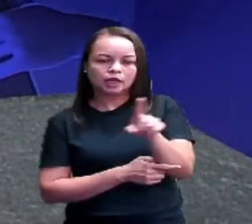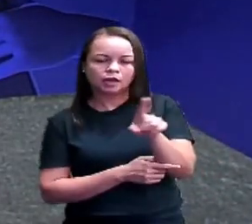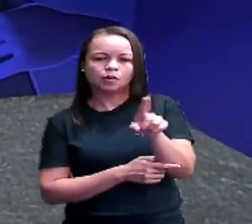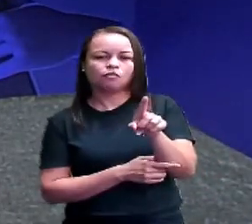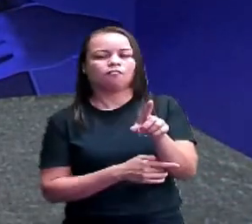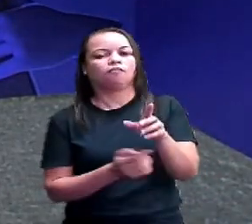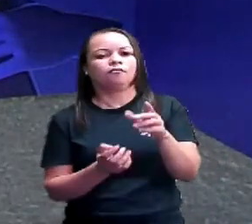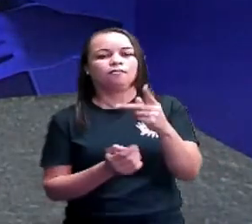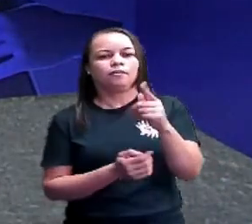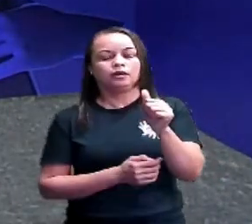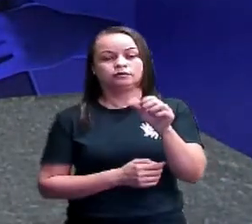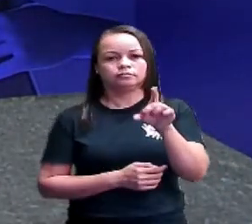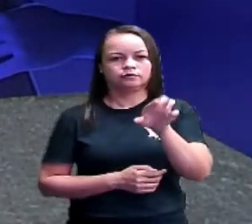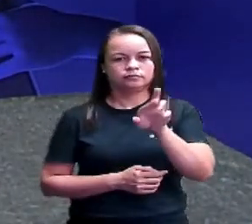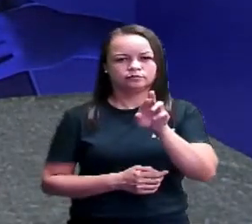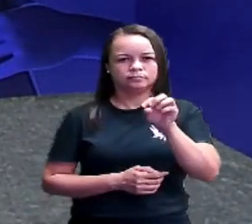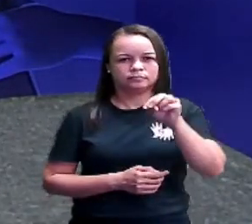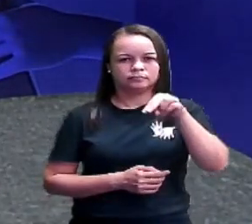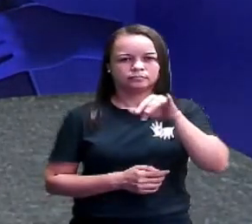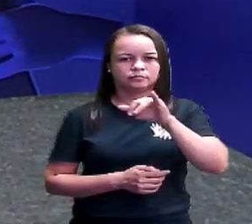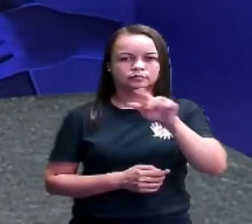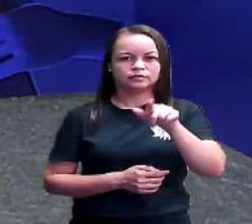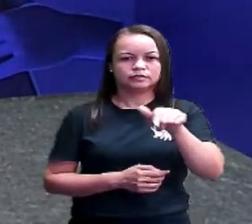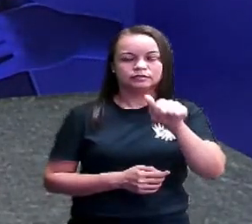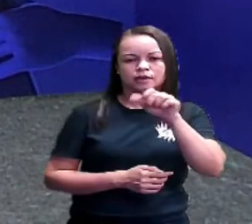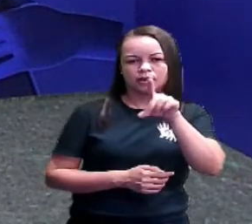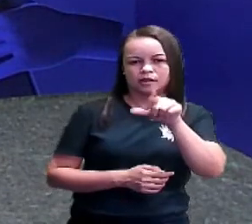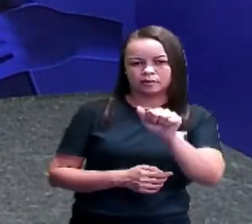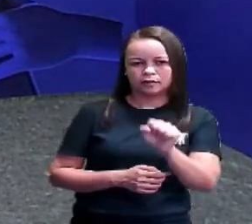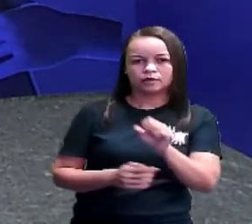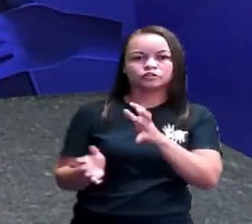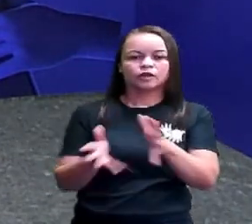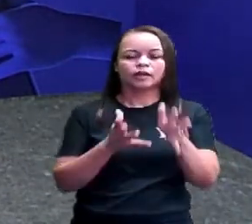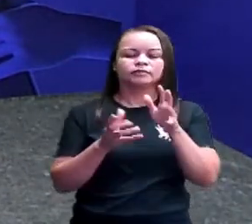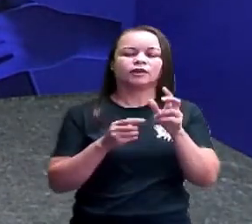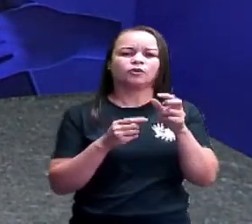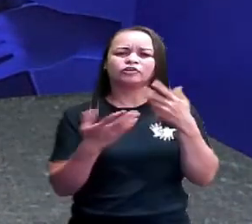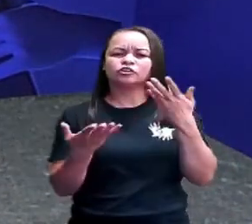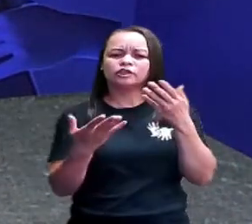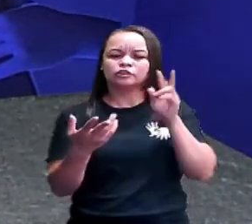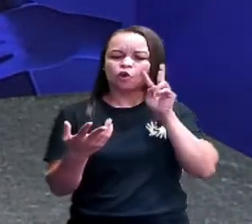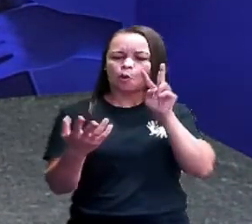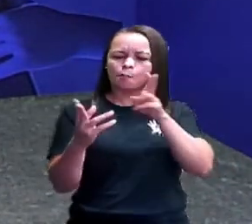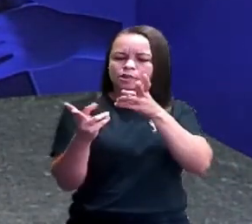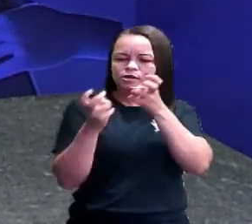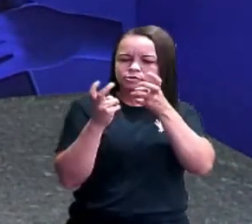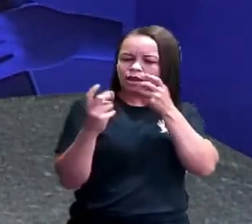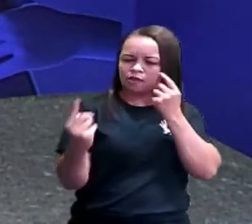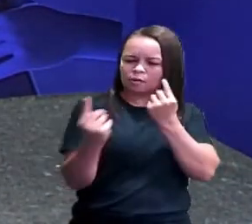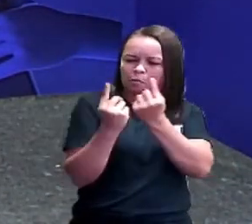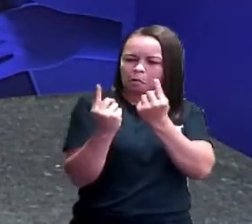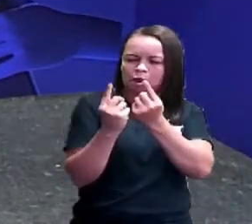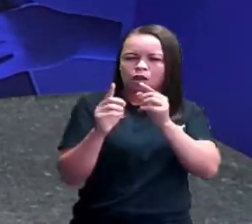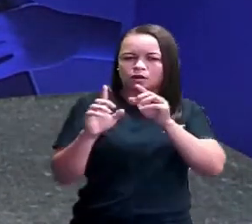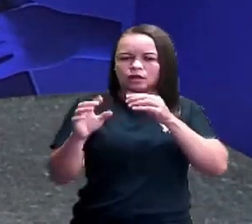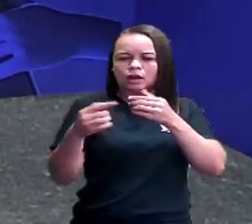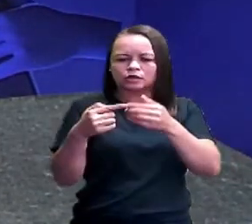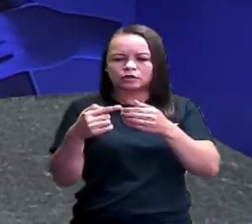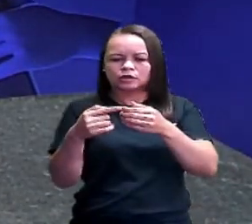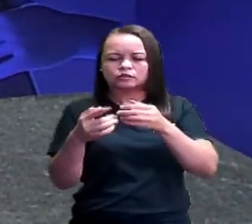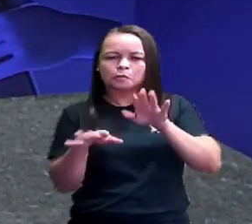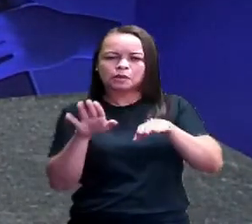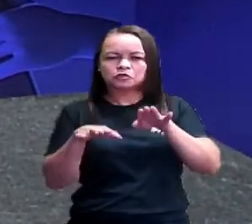padronizadas, que são aquelas que a gente pega para ter referência, não é? A gente fez exercício sobre todo